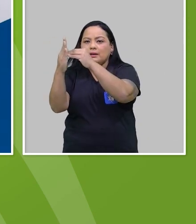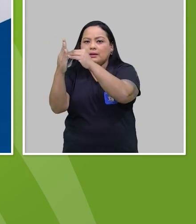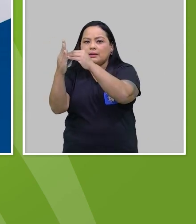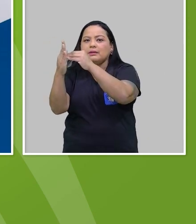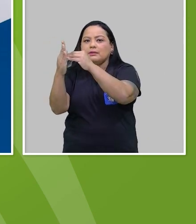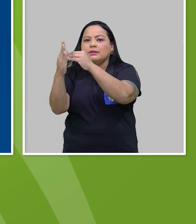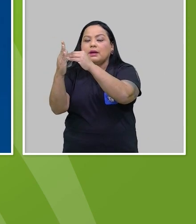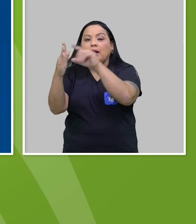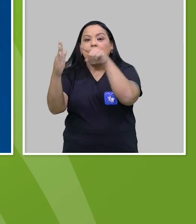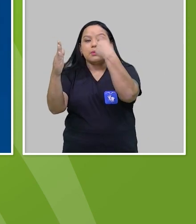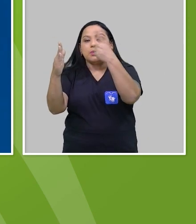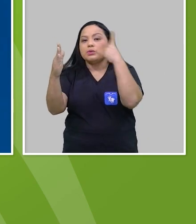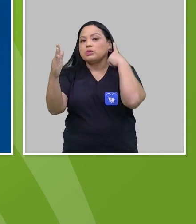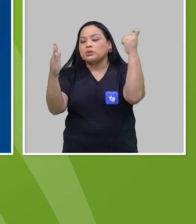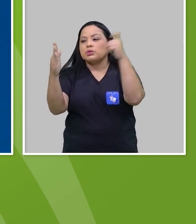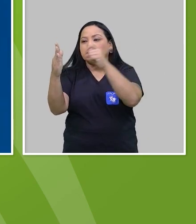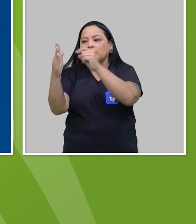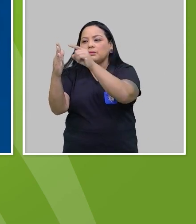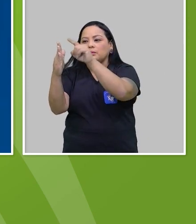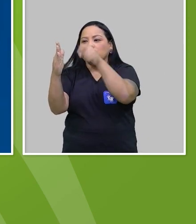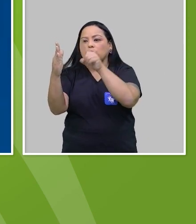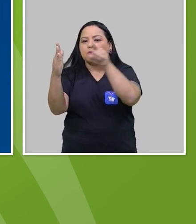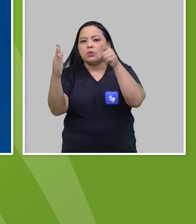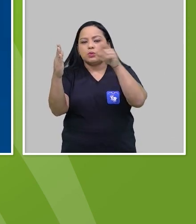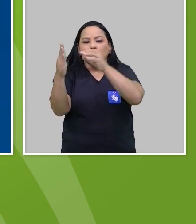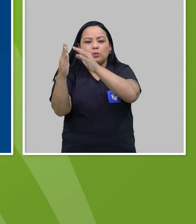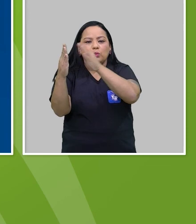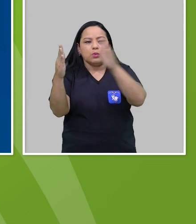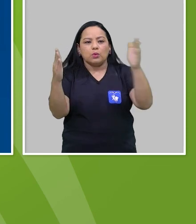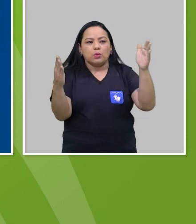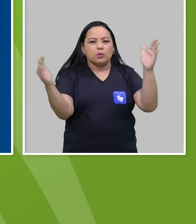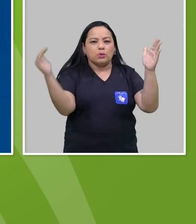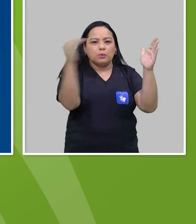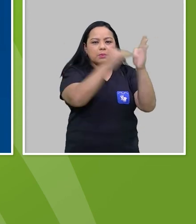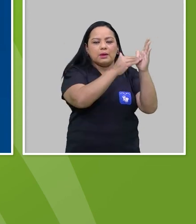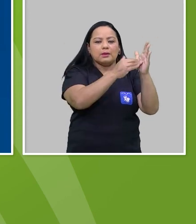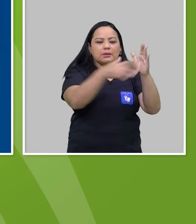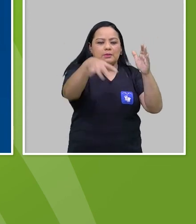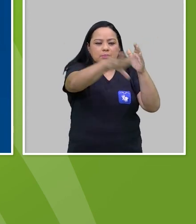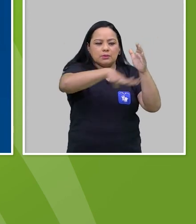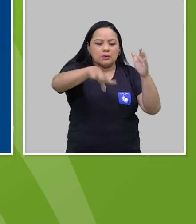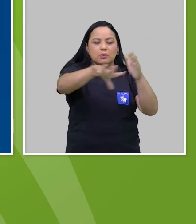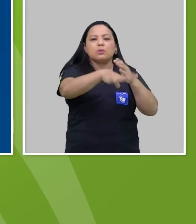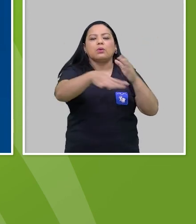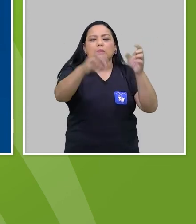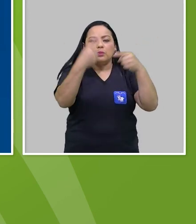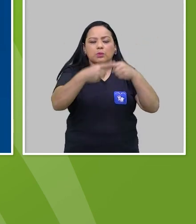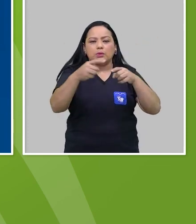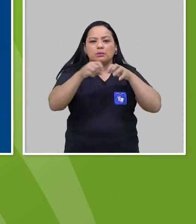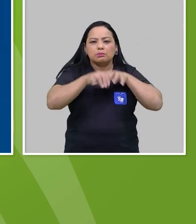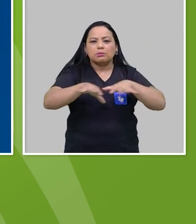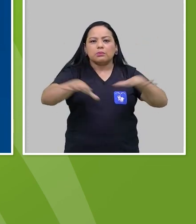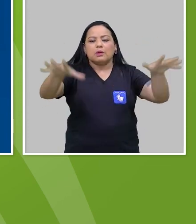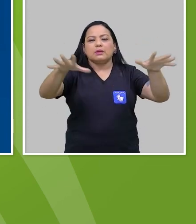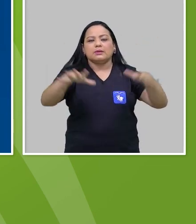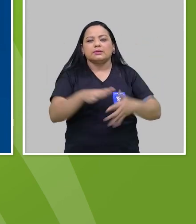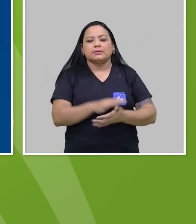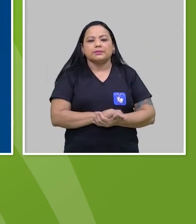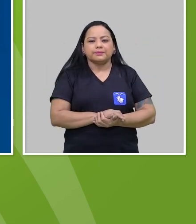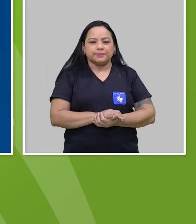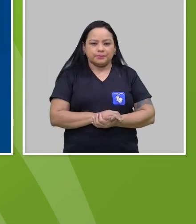voltar e essa onda para aquele meio de propagação,